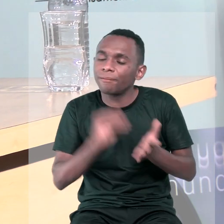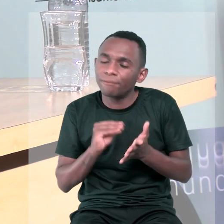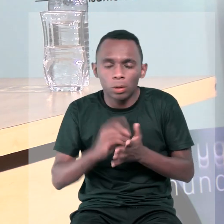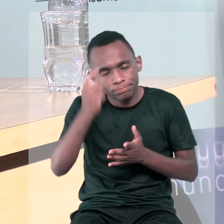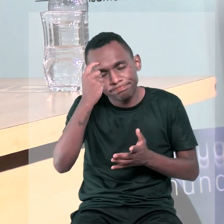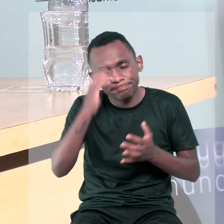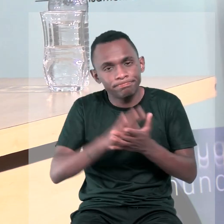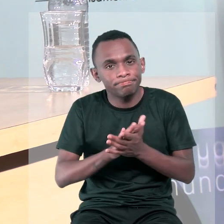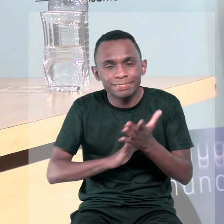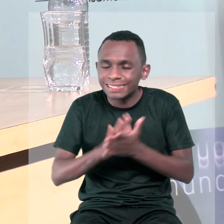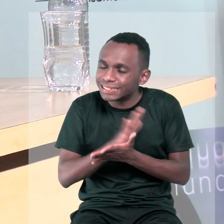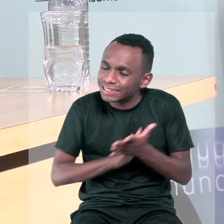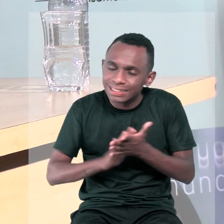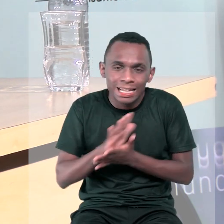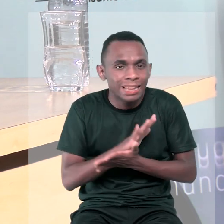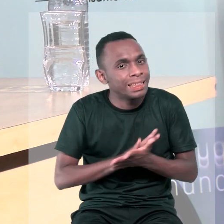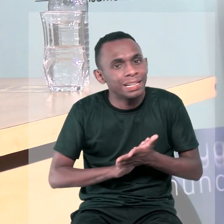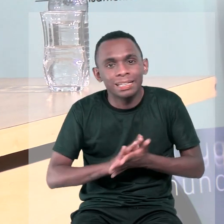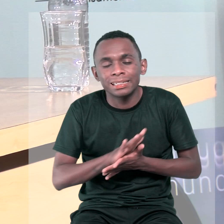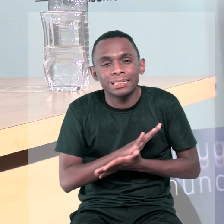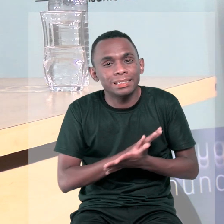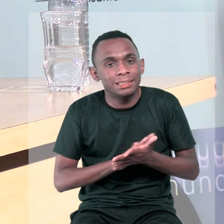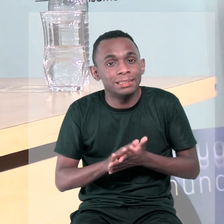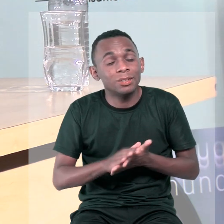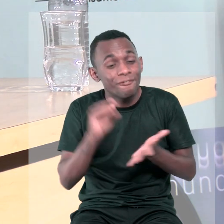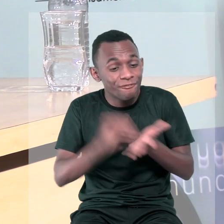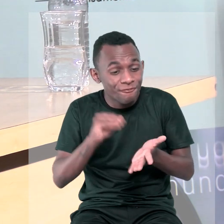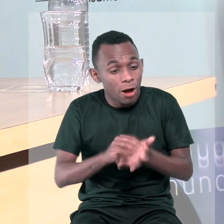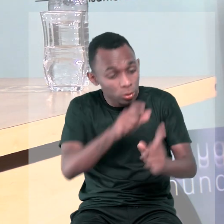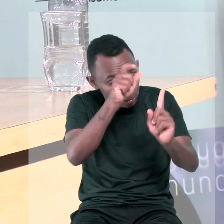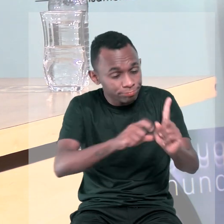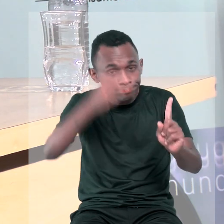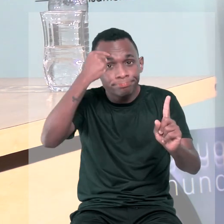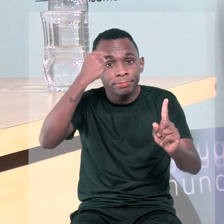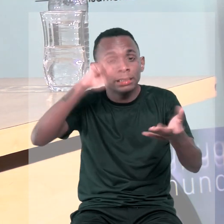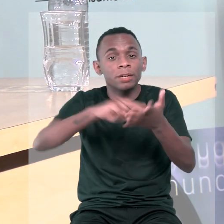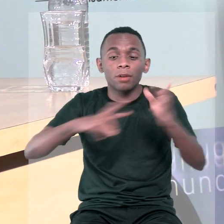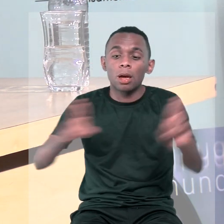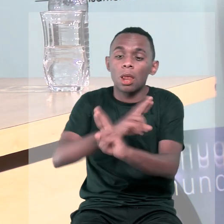isso significa praticamente? Quer dizer, quando eu falo praticamente, eu falo nessa esfera da ação política,